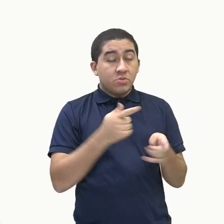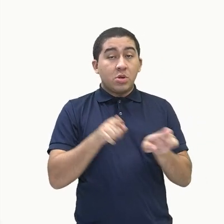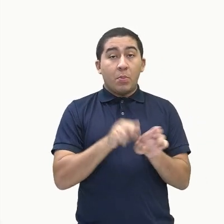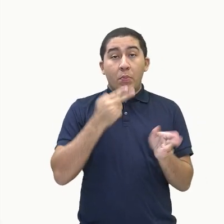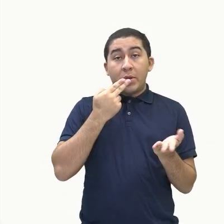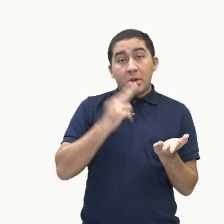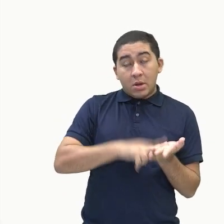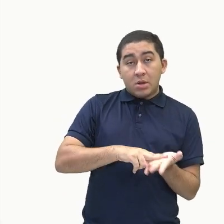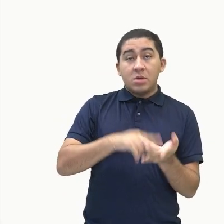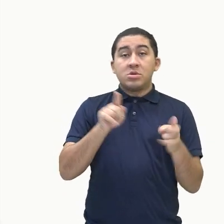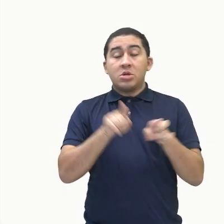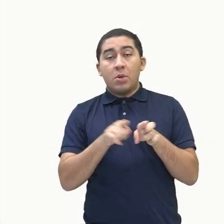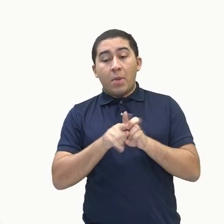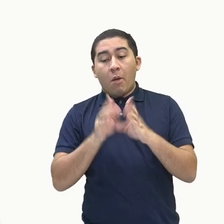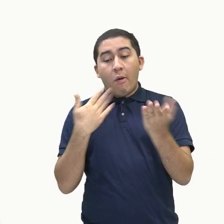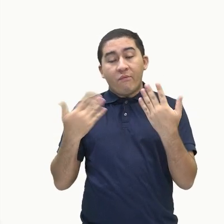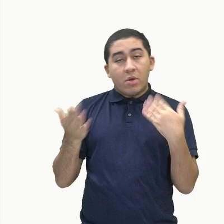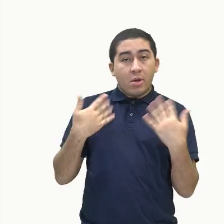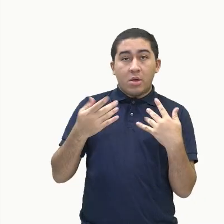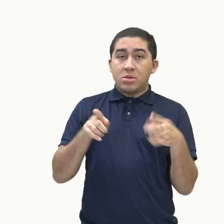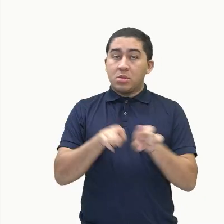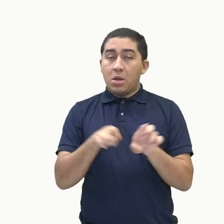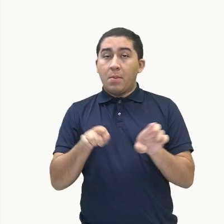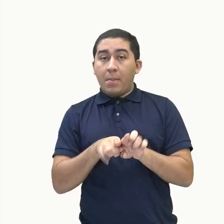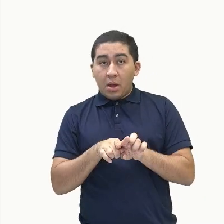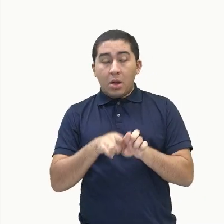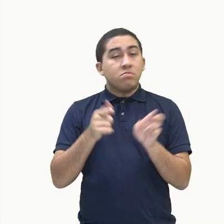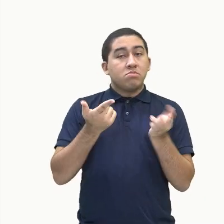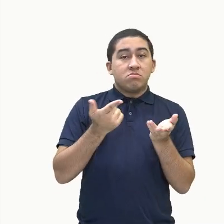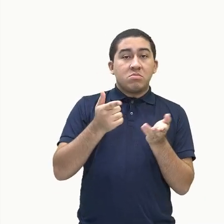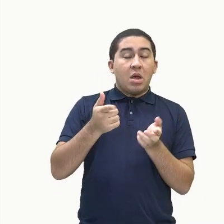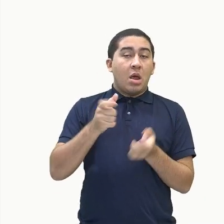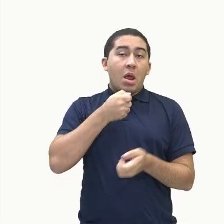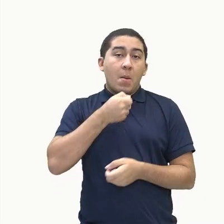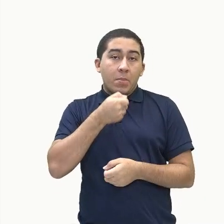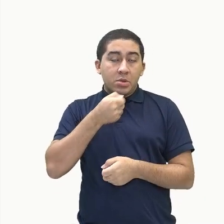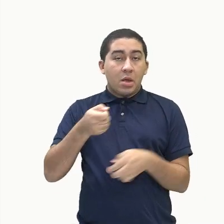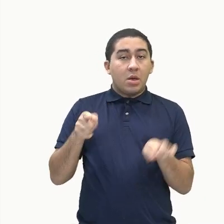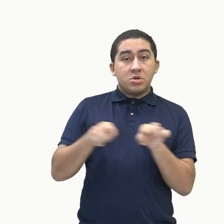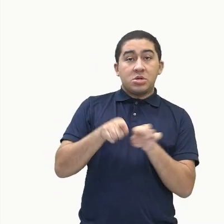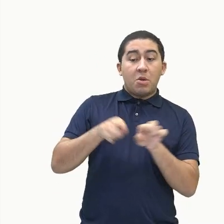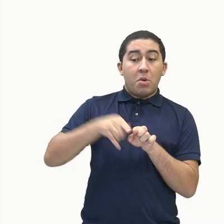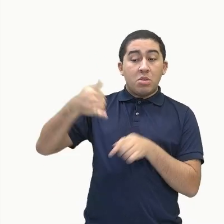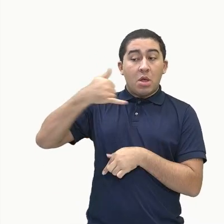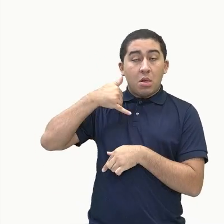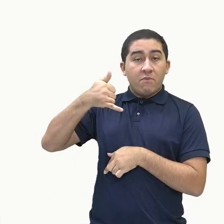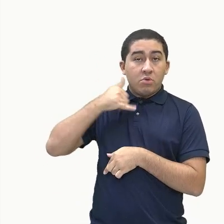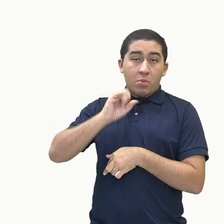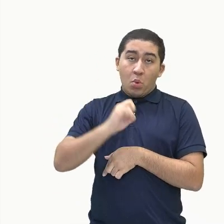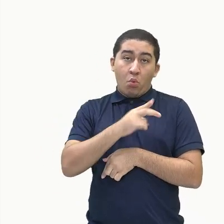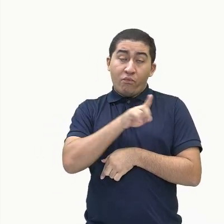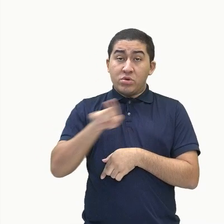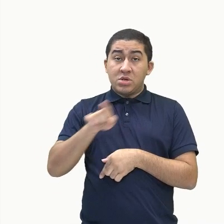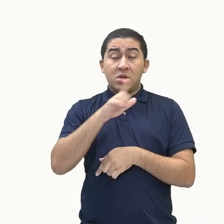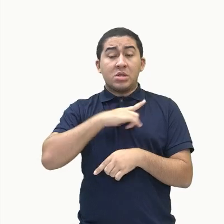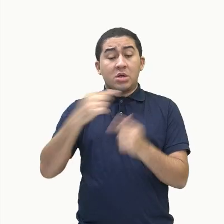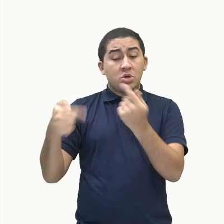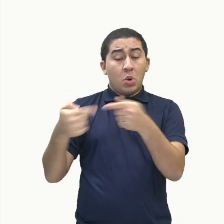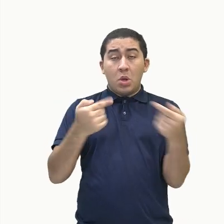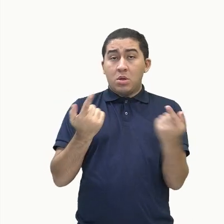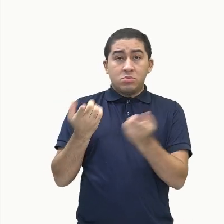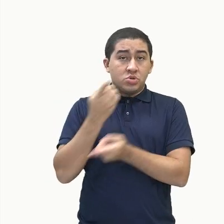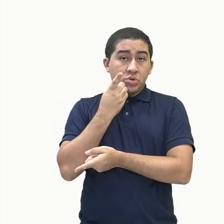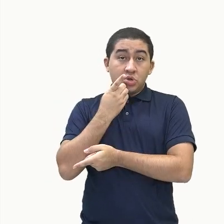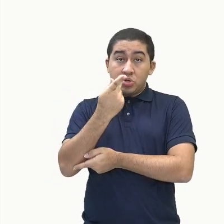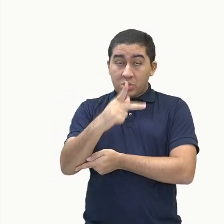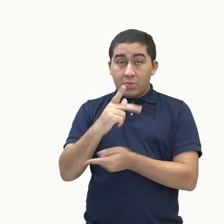conversas, reportagem, um telefonema, você conversando no seu dia a dia, linguagem verbal,